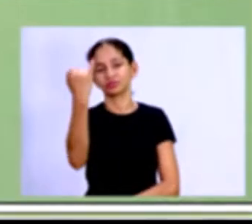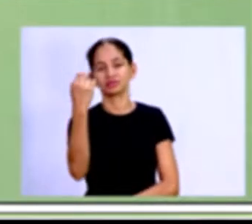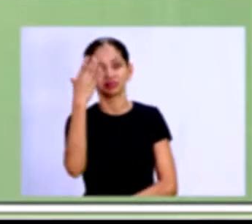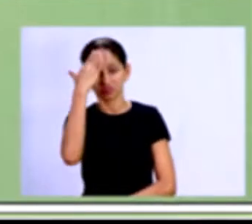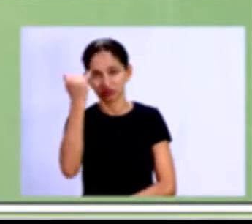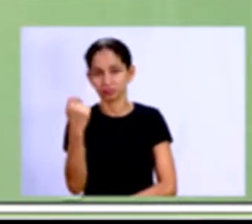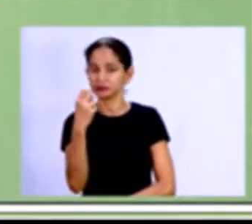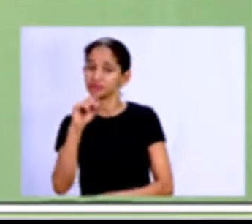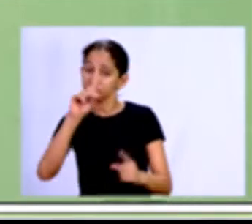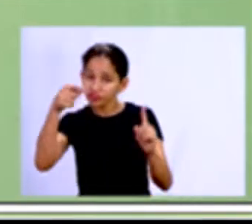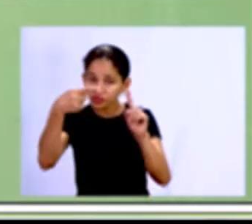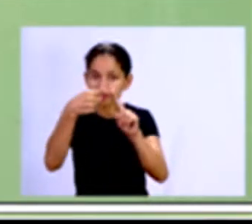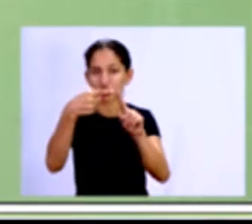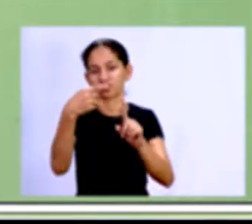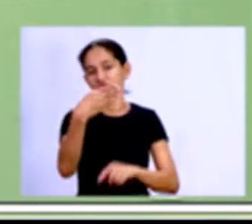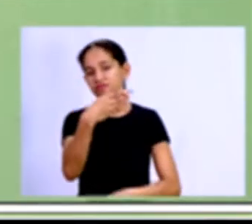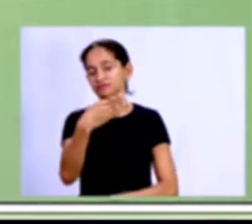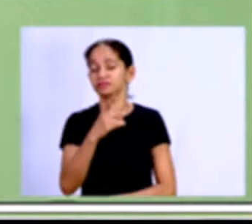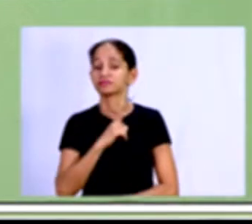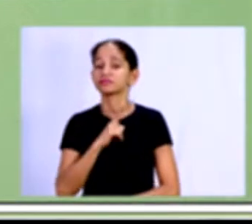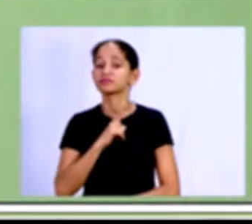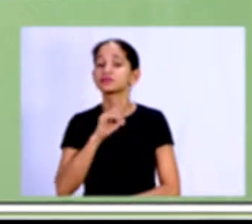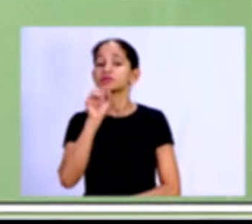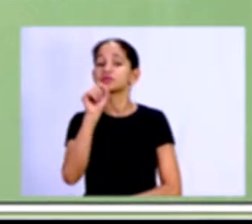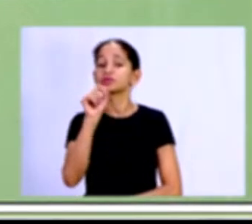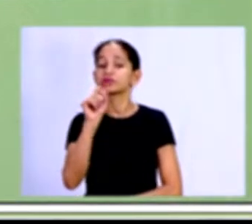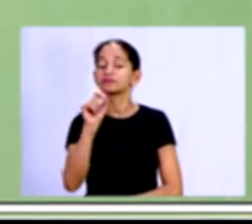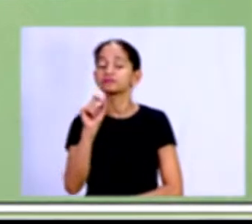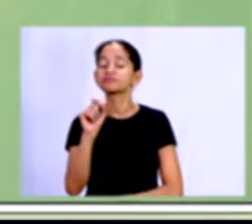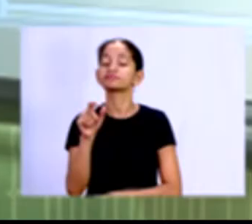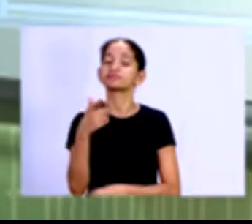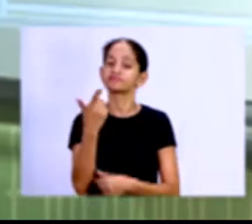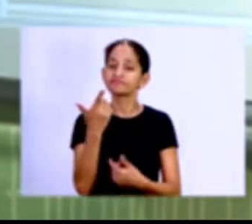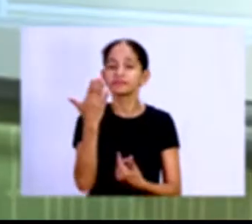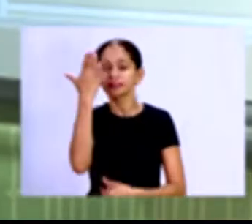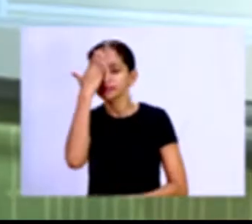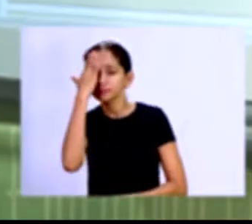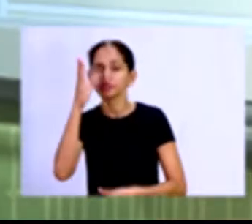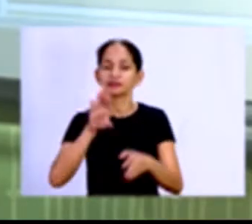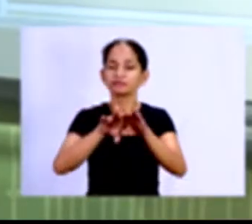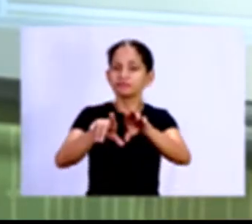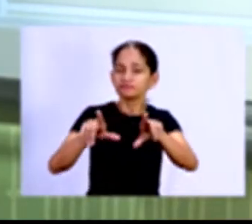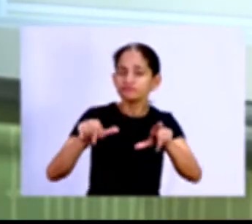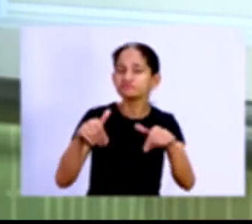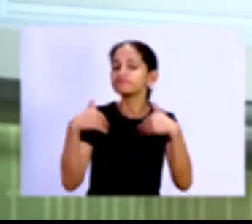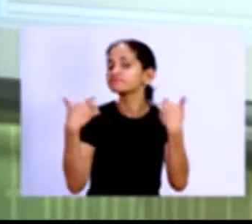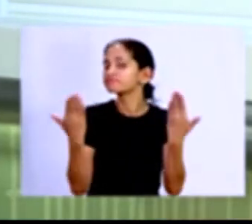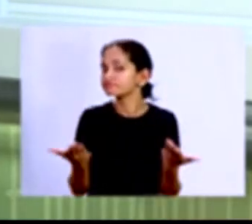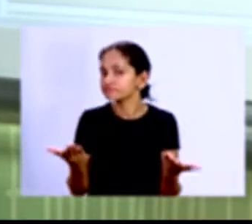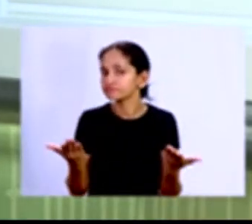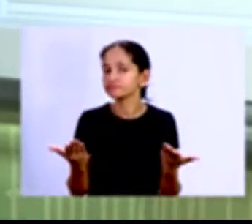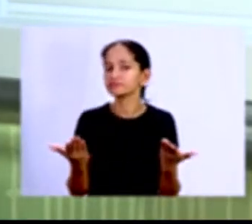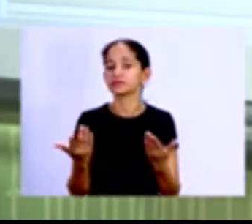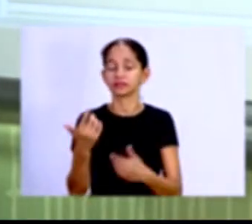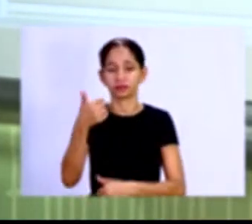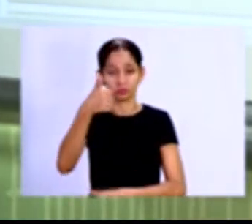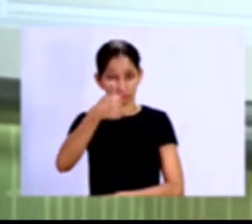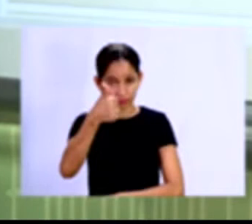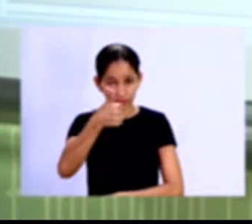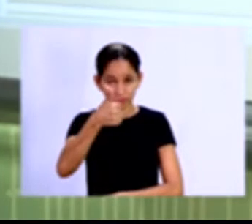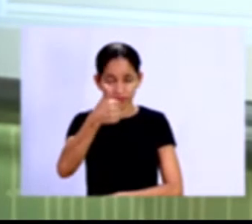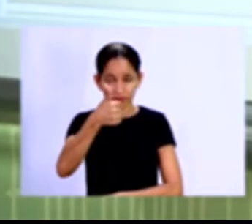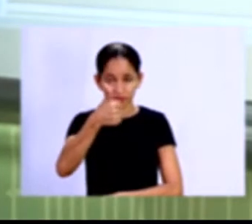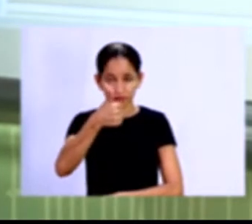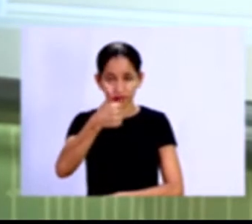importante, né? A questão que nós colocamos para você da certificação. O e-learning, ele